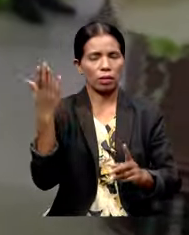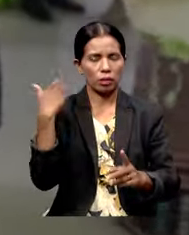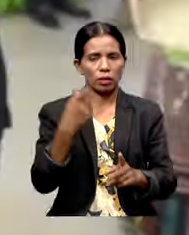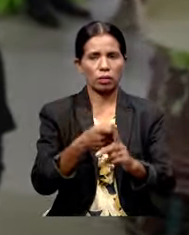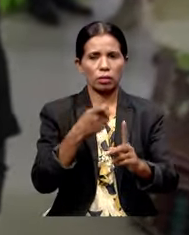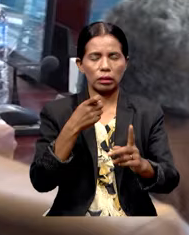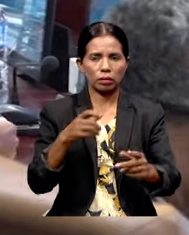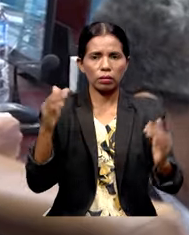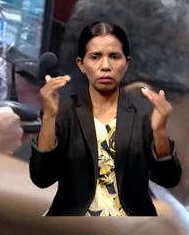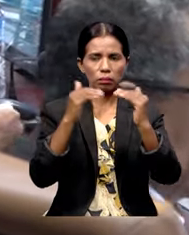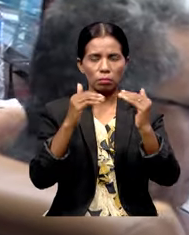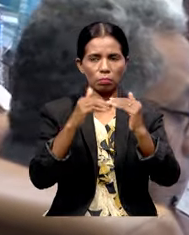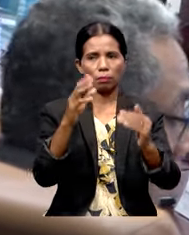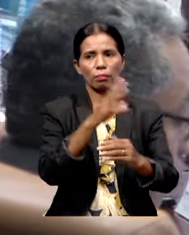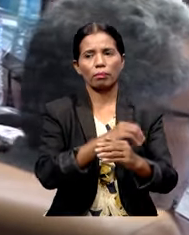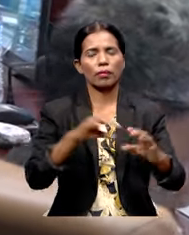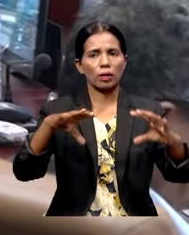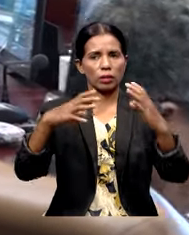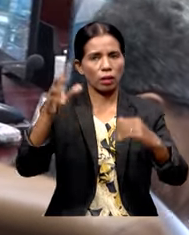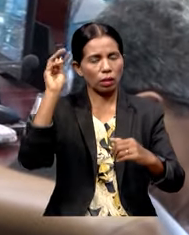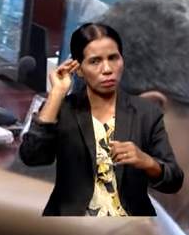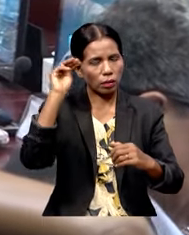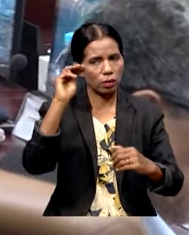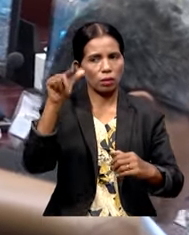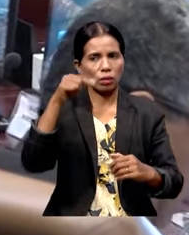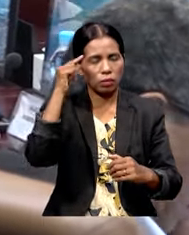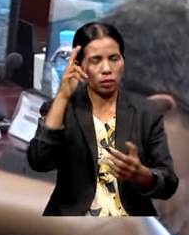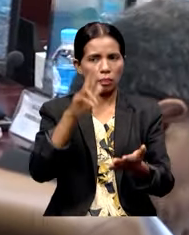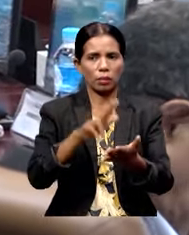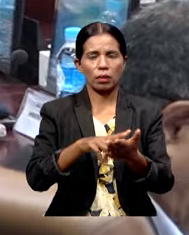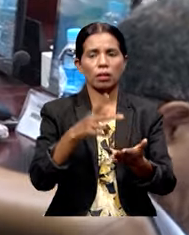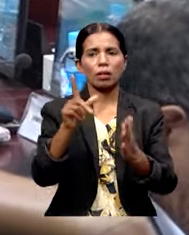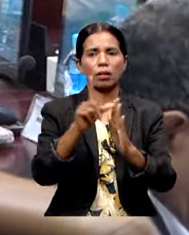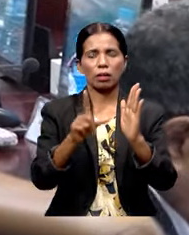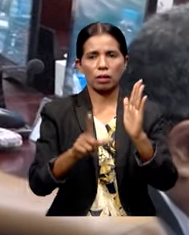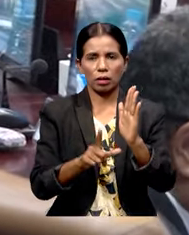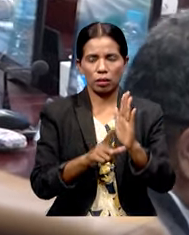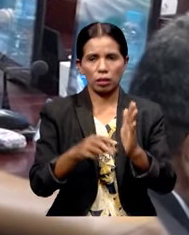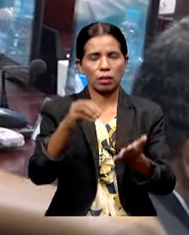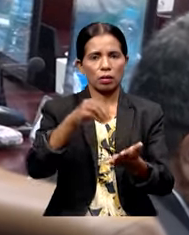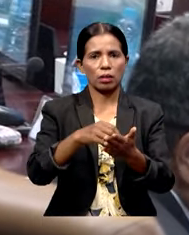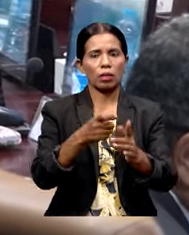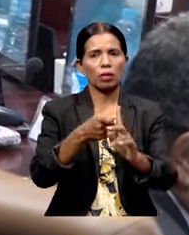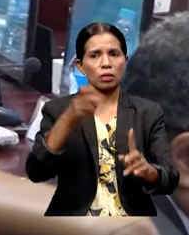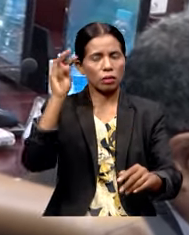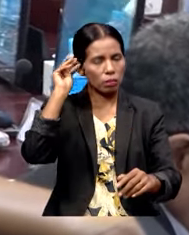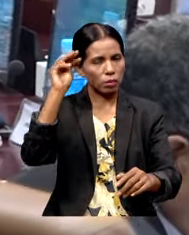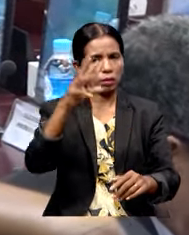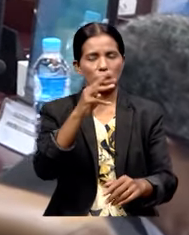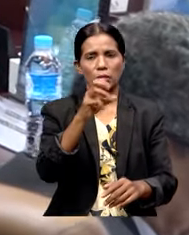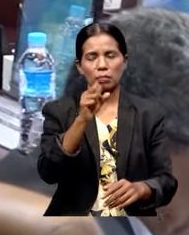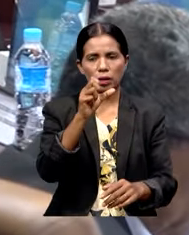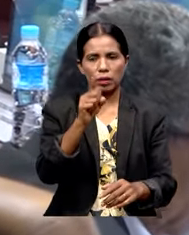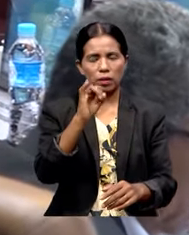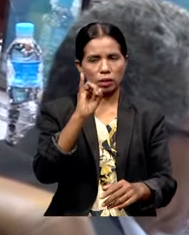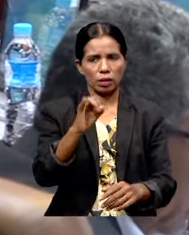Liuhusi reunião ordinária Conselho Ministro, governo aprova projeto decreto-lei, nebe apresenta Rússi Ministra Solidariedade